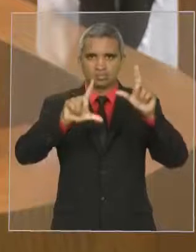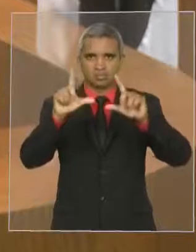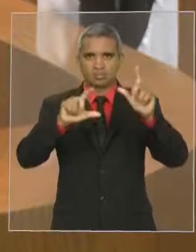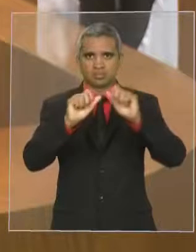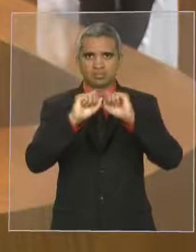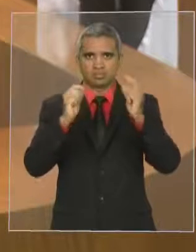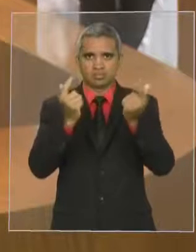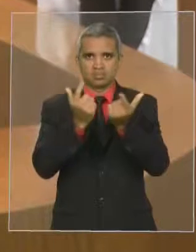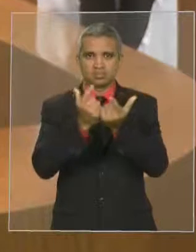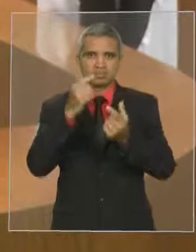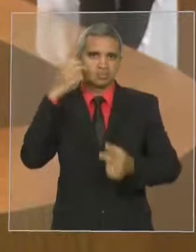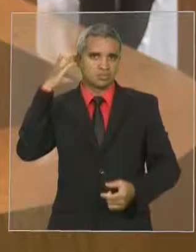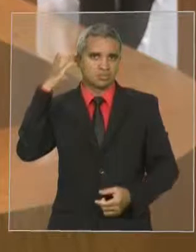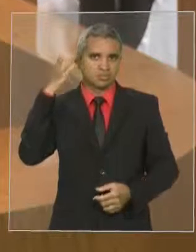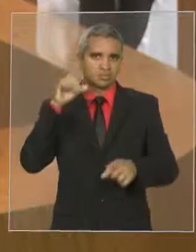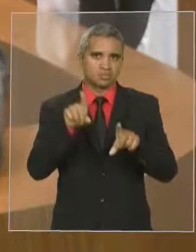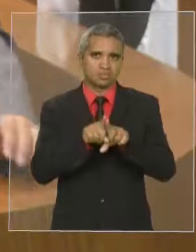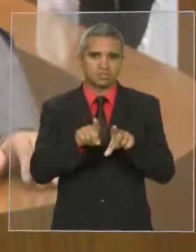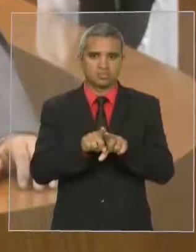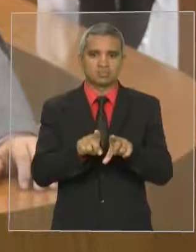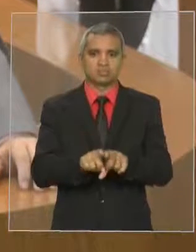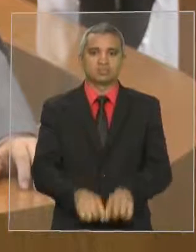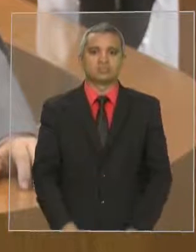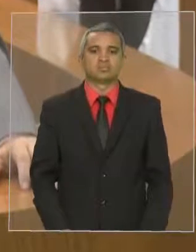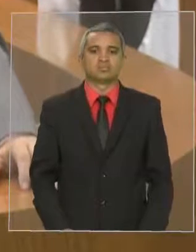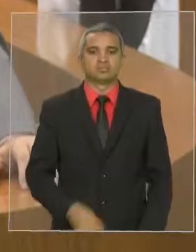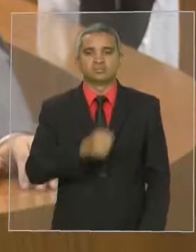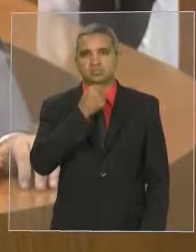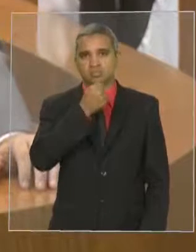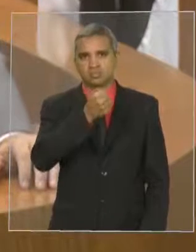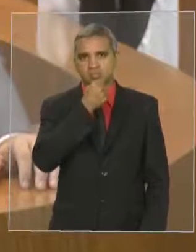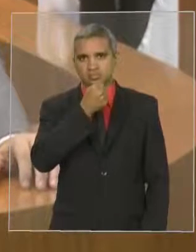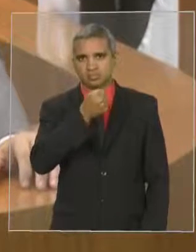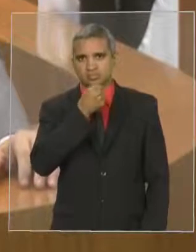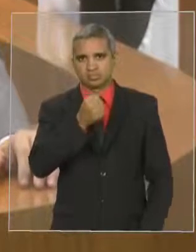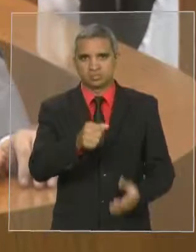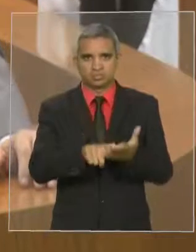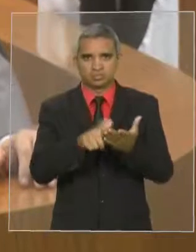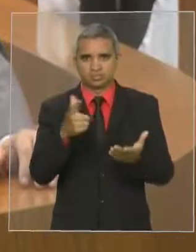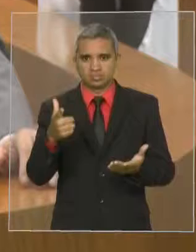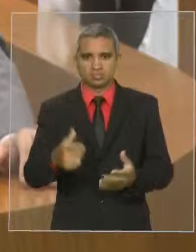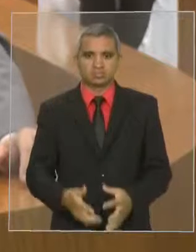TV e Rádio Assembleia, imprensa.